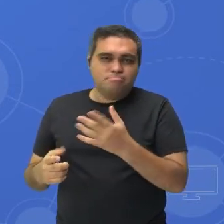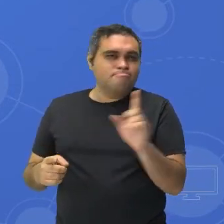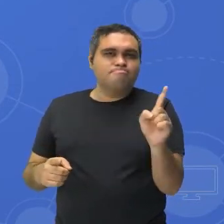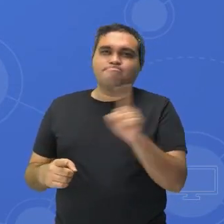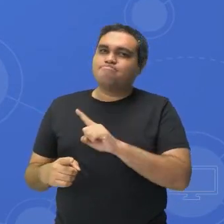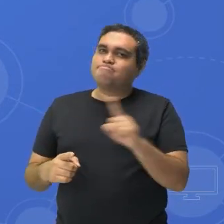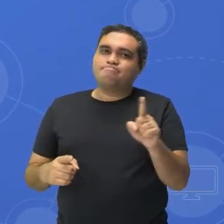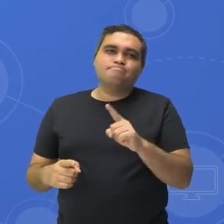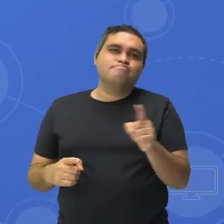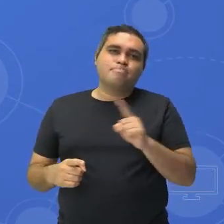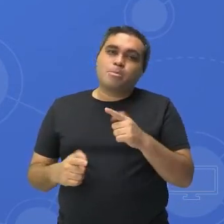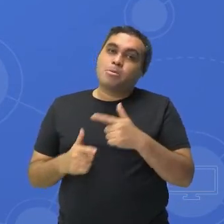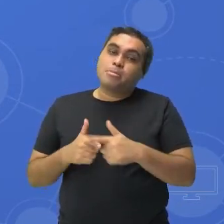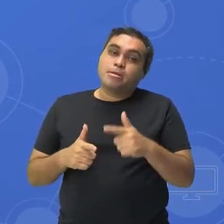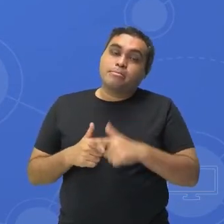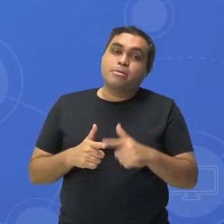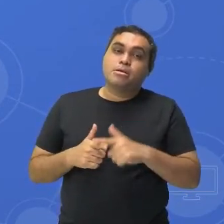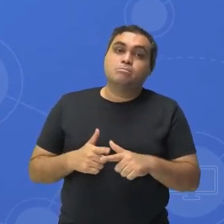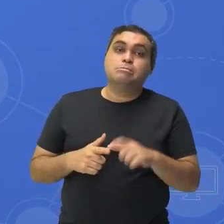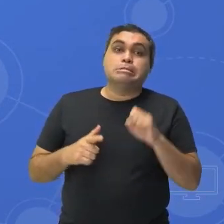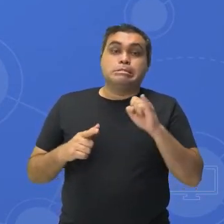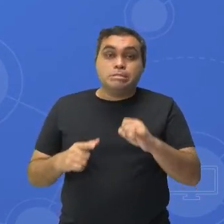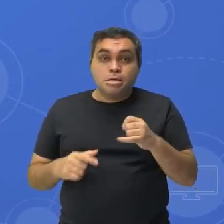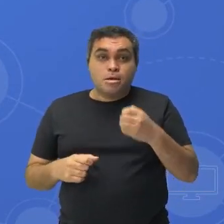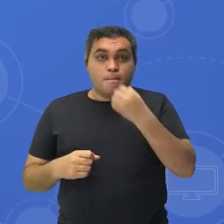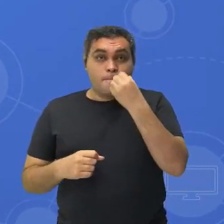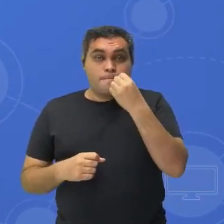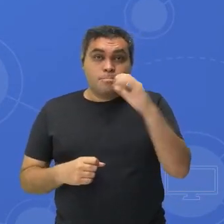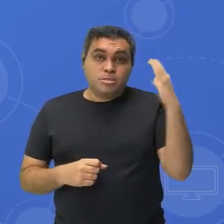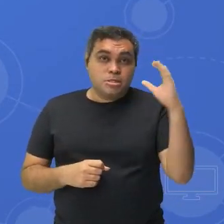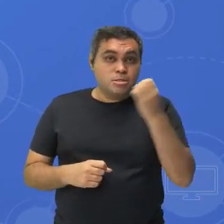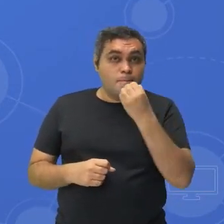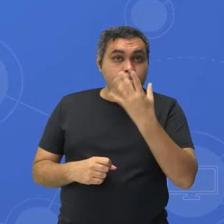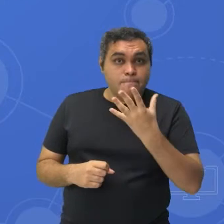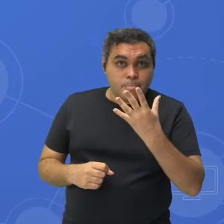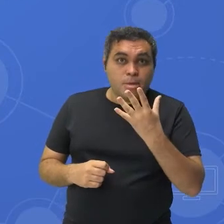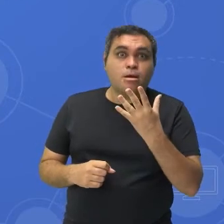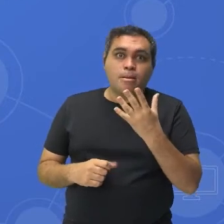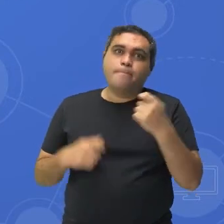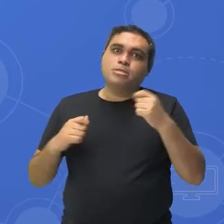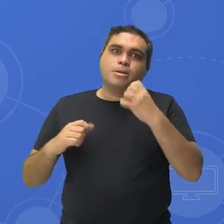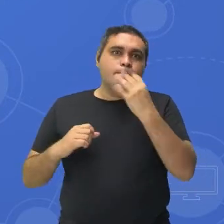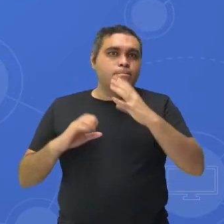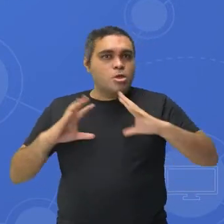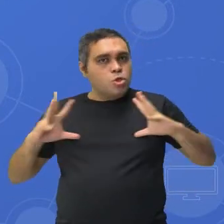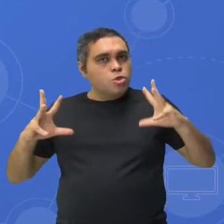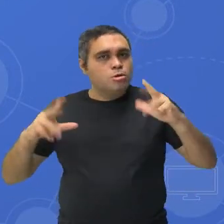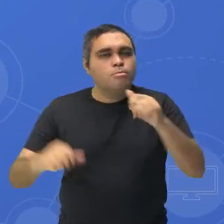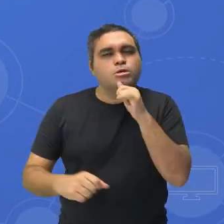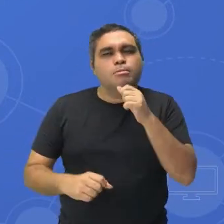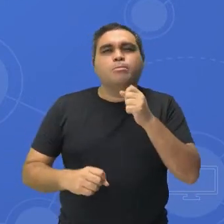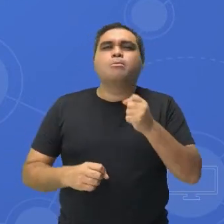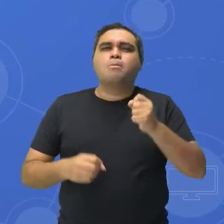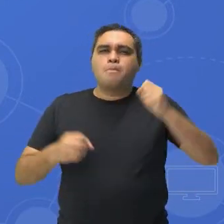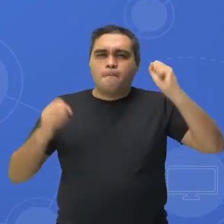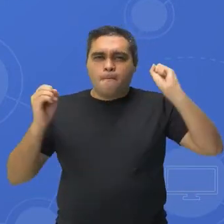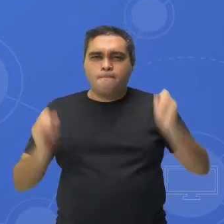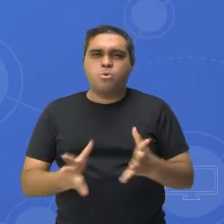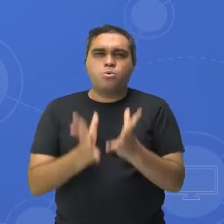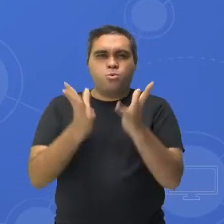bem, ela tem que ser colocada para o bem de todos. Então você vê, por exemplo, a bomba atômica, que